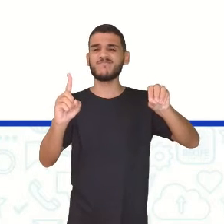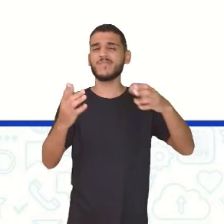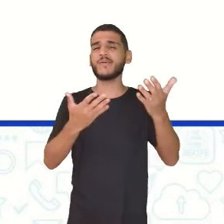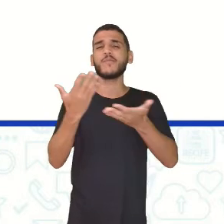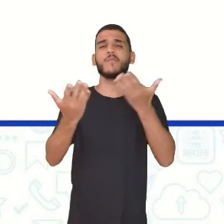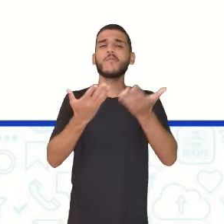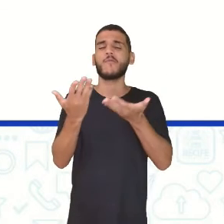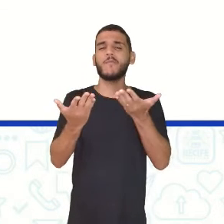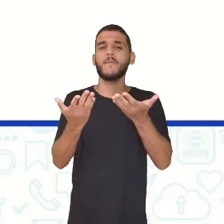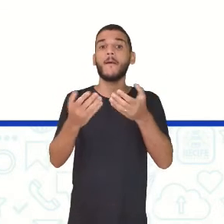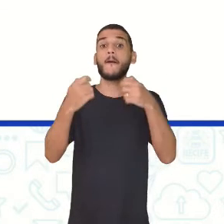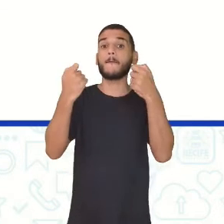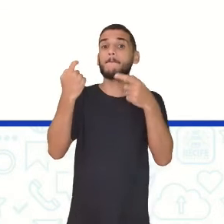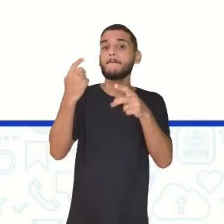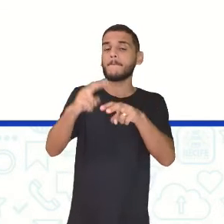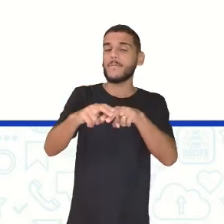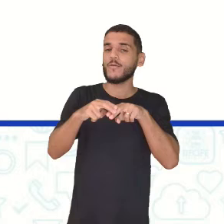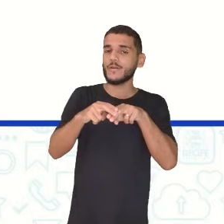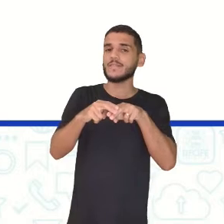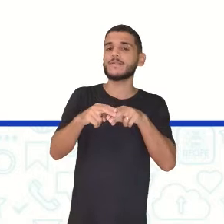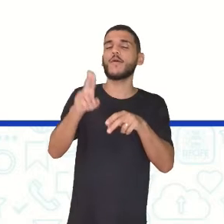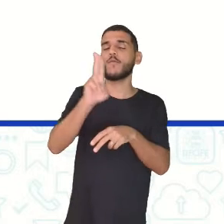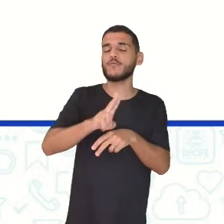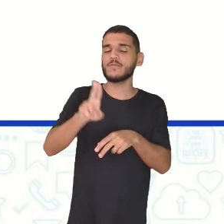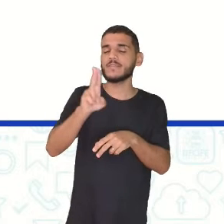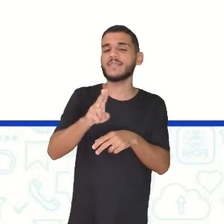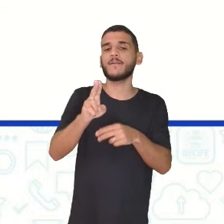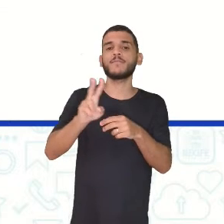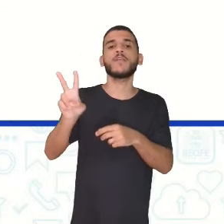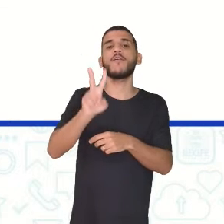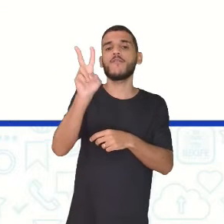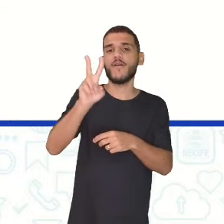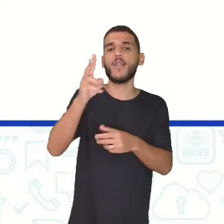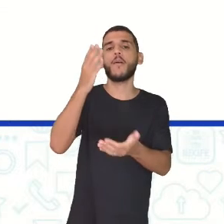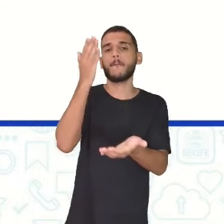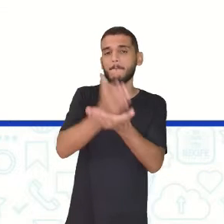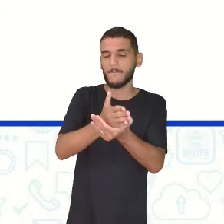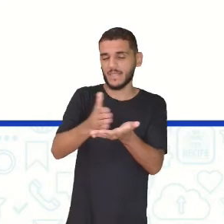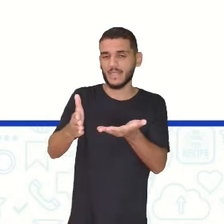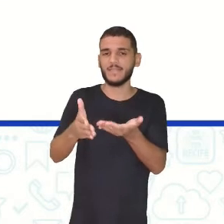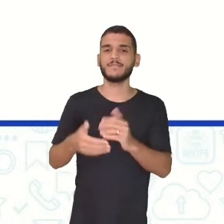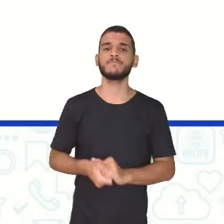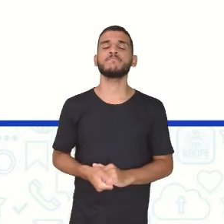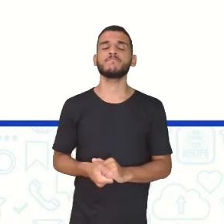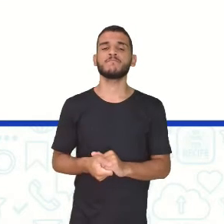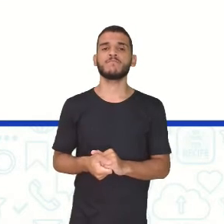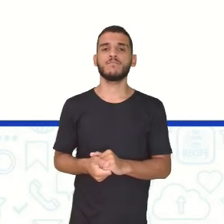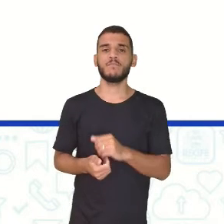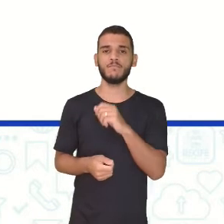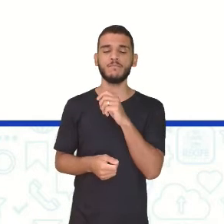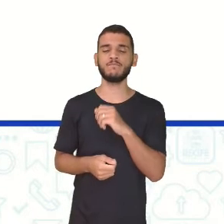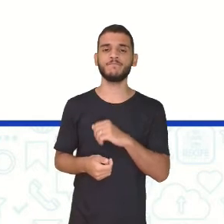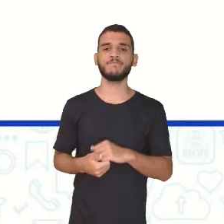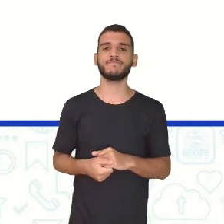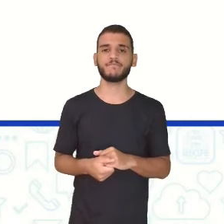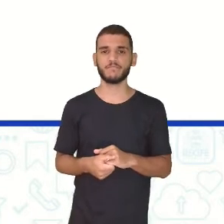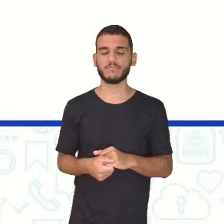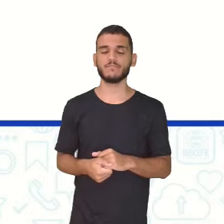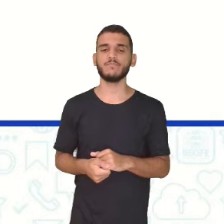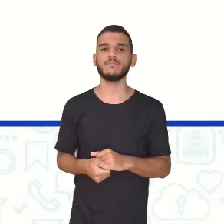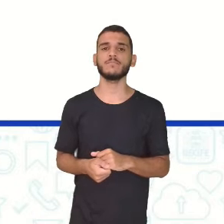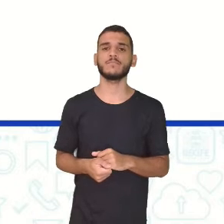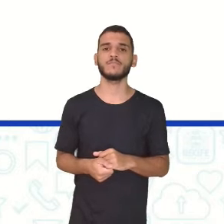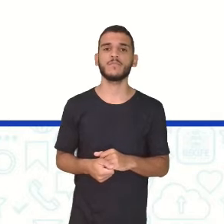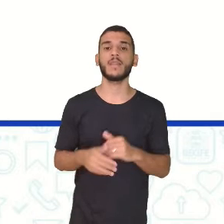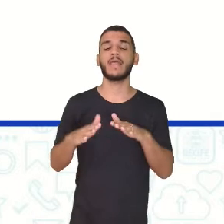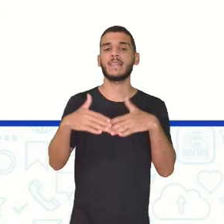os valores da metade, tá bom? O 0,5, o 1,5, o 2,5 e o 3,5,